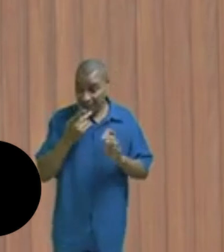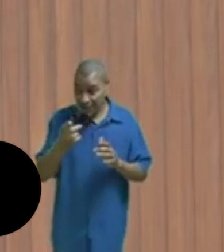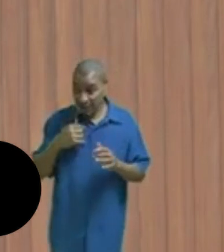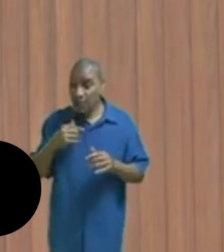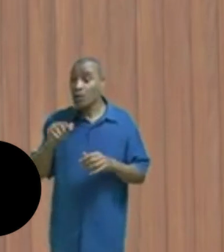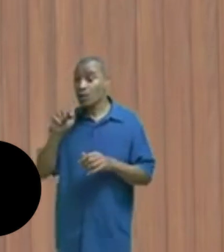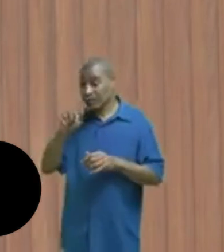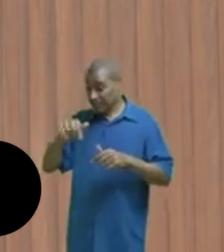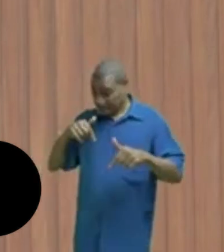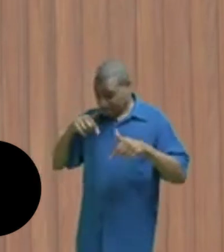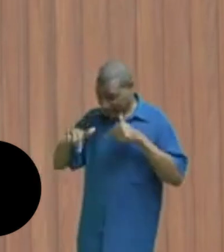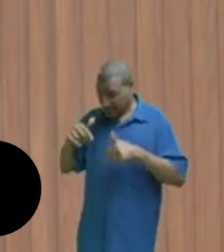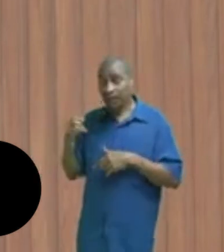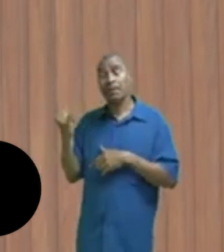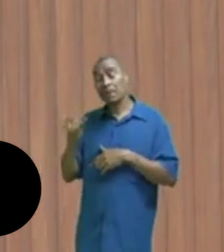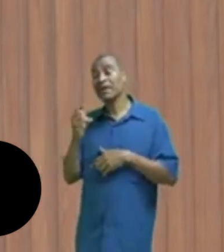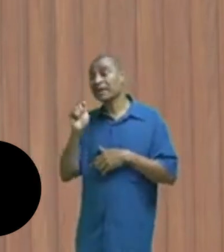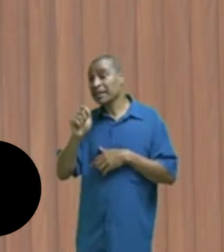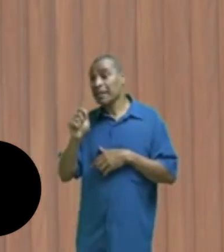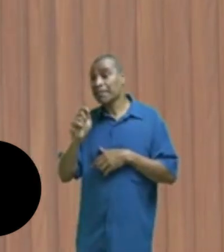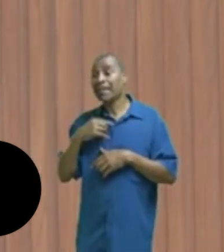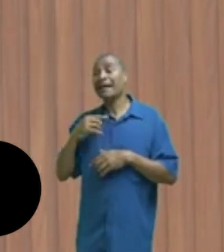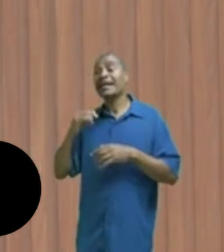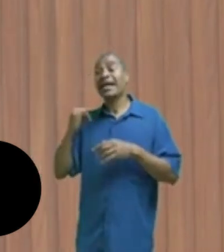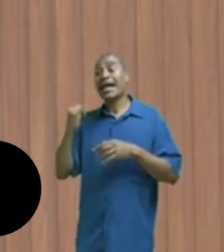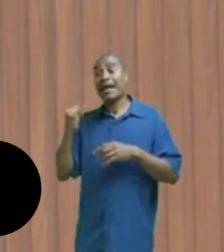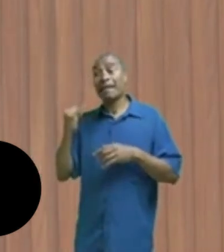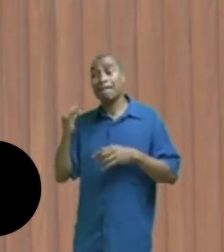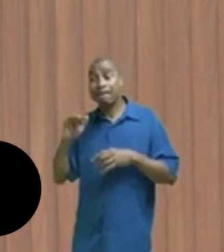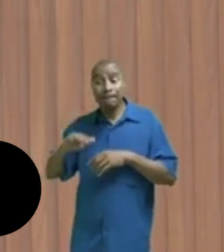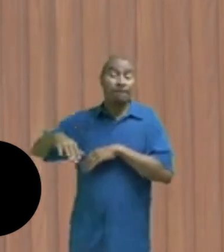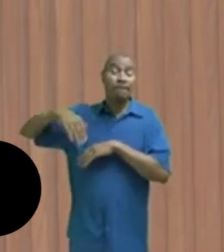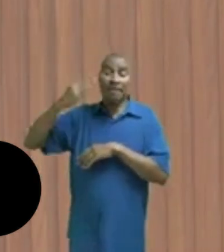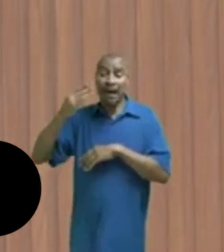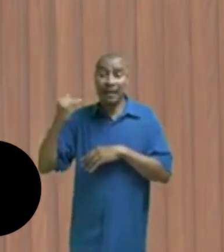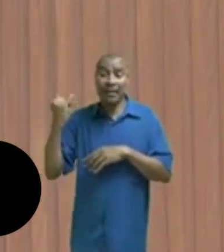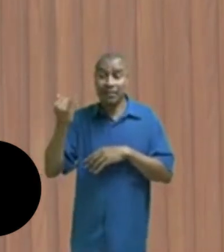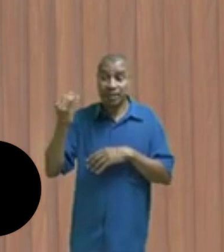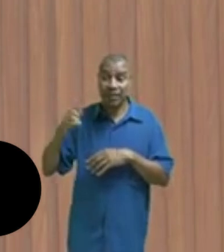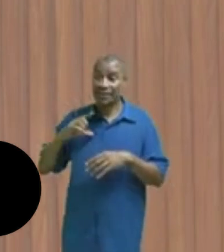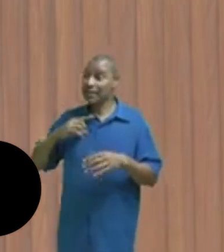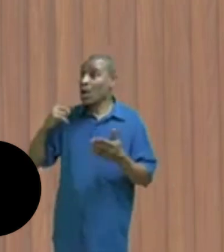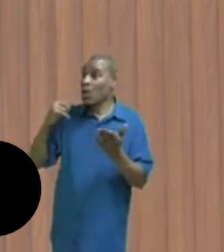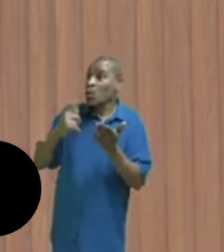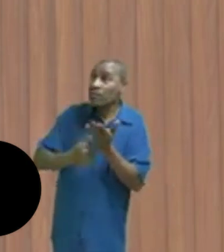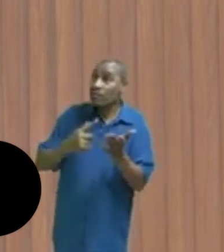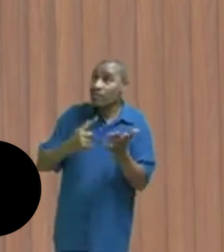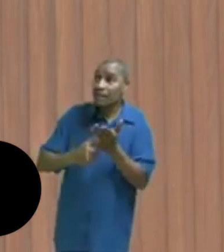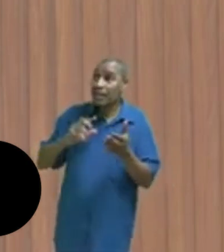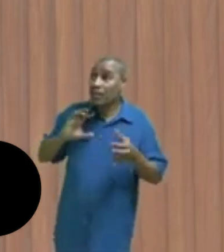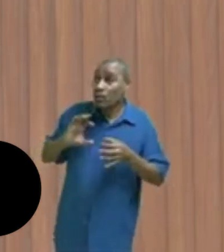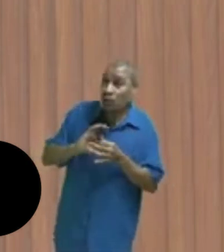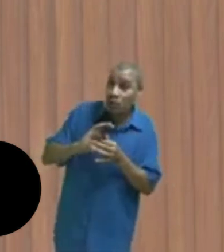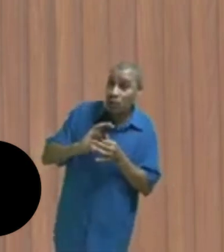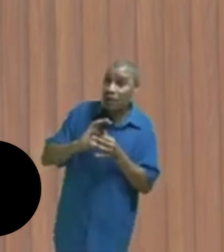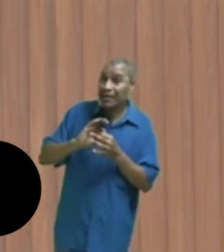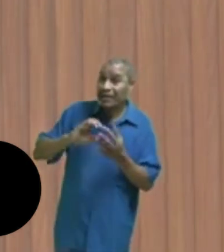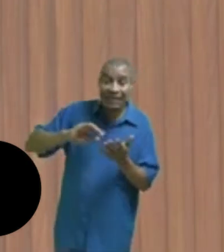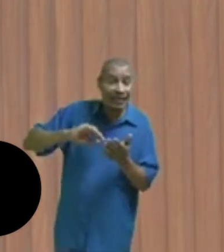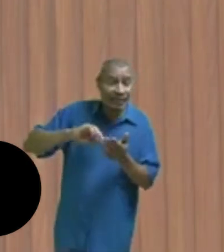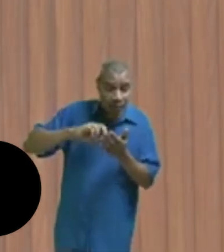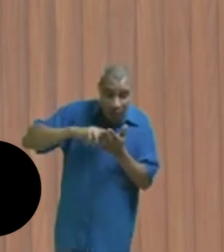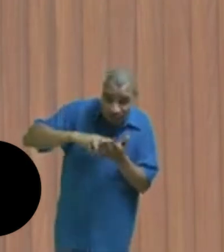nem o nosso engajamento, nem a nossa dedicação que nos aproxima de Deus. Na verdade, é quando nós